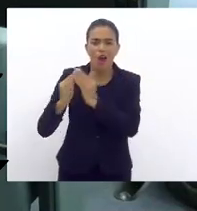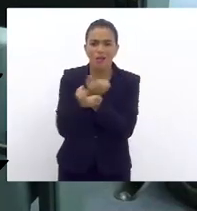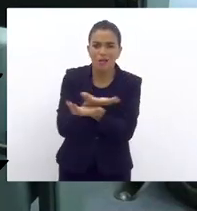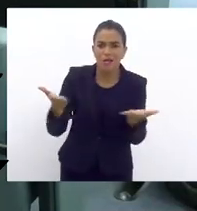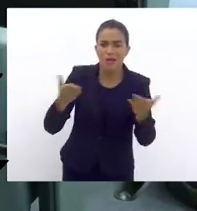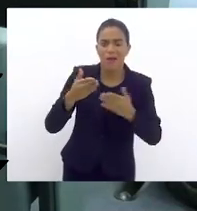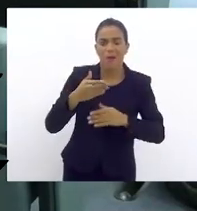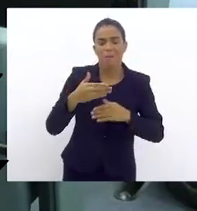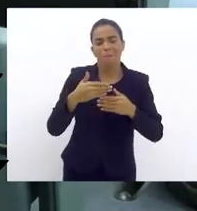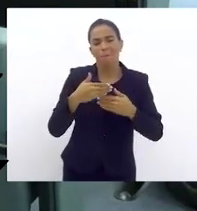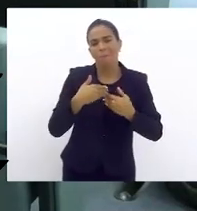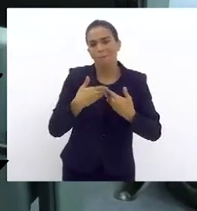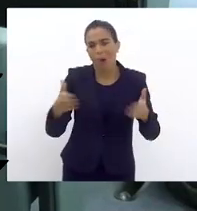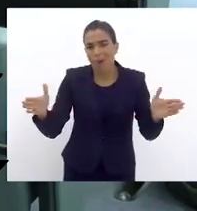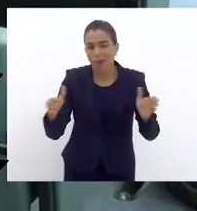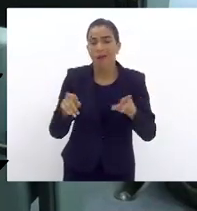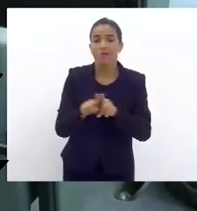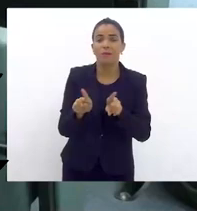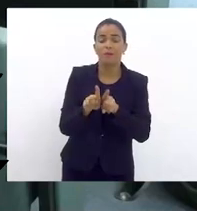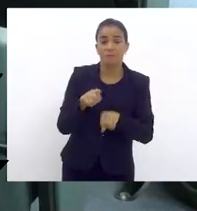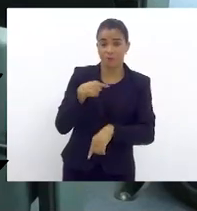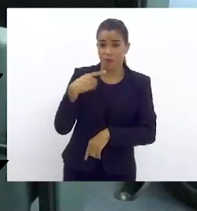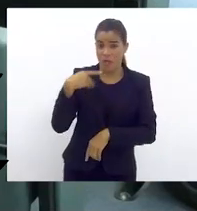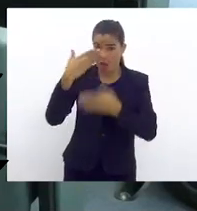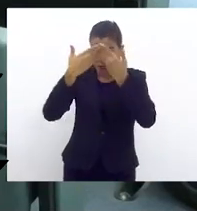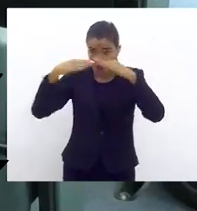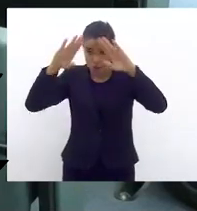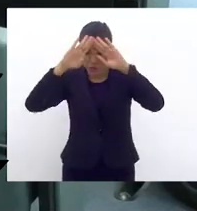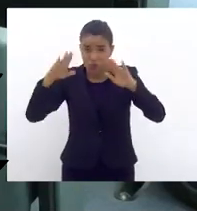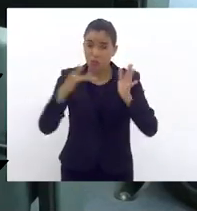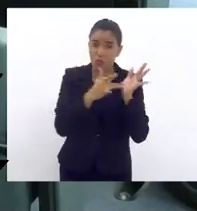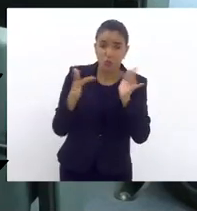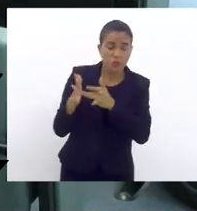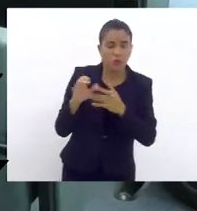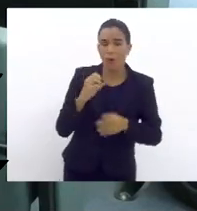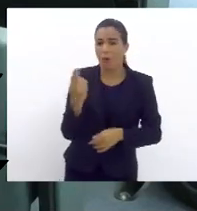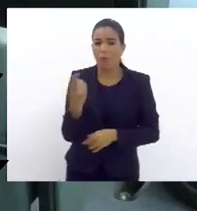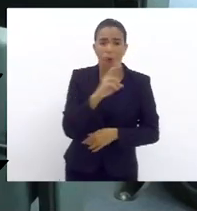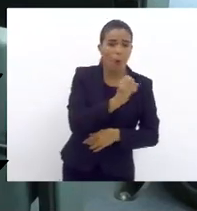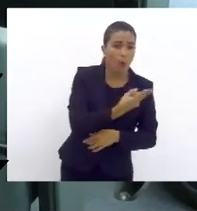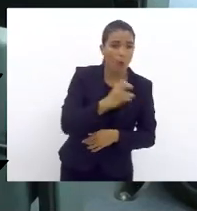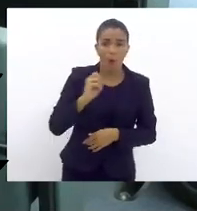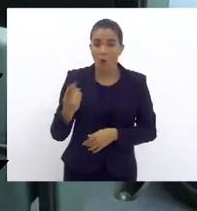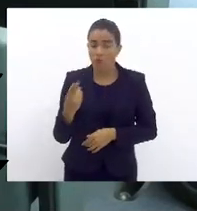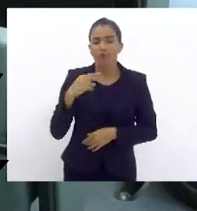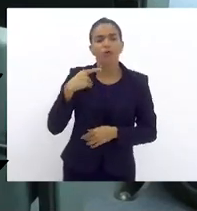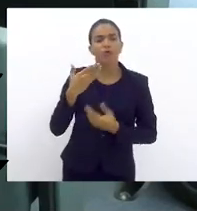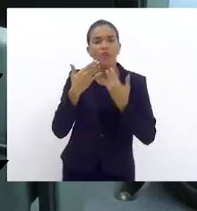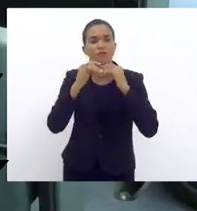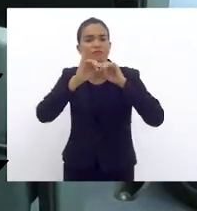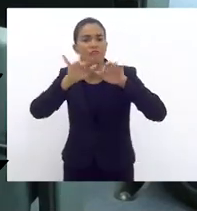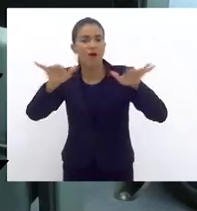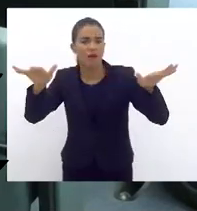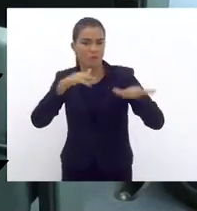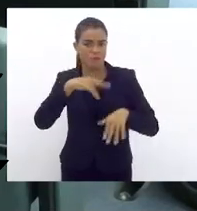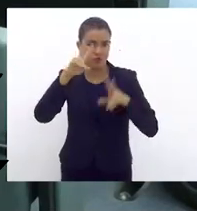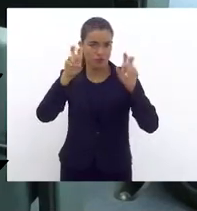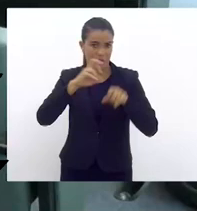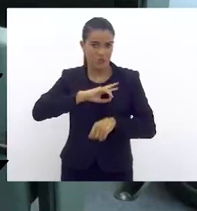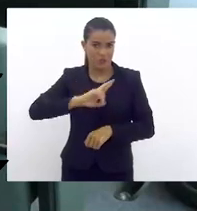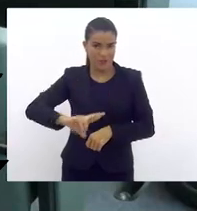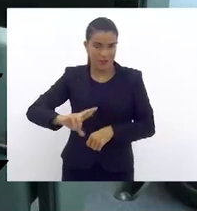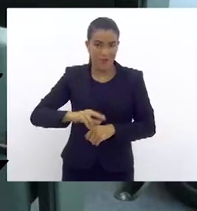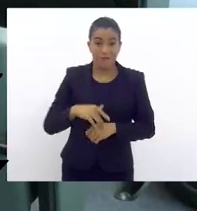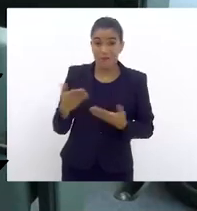Jesus ou os orixás falamos do direito até e território Quando professamos a nossa espiritualidade então aqui